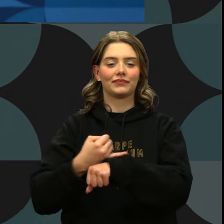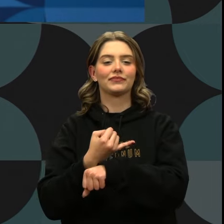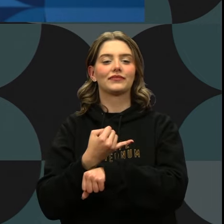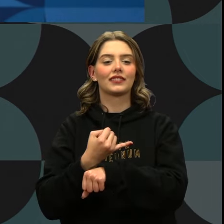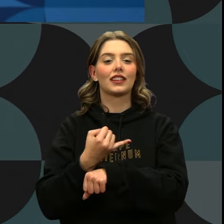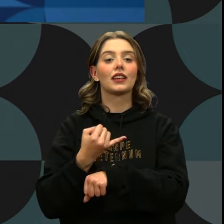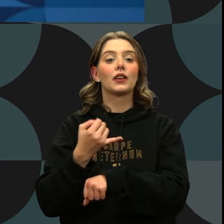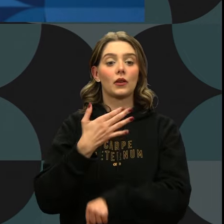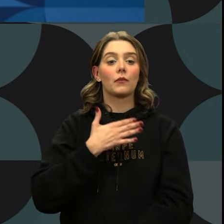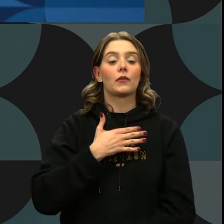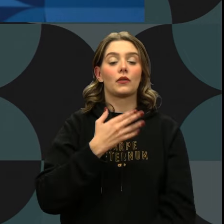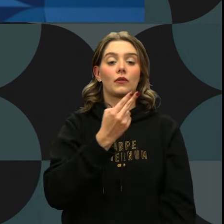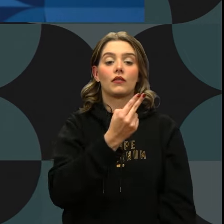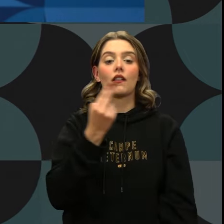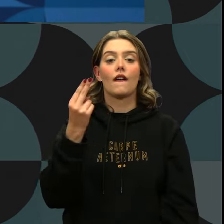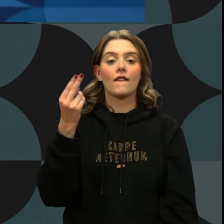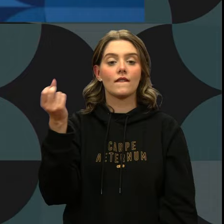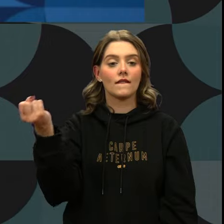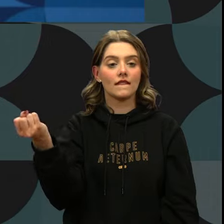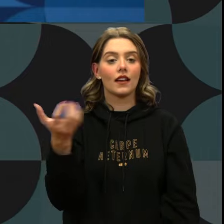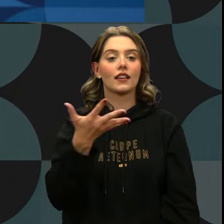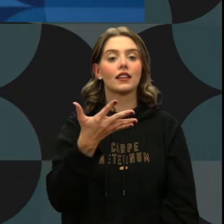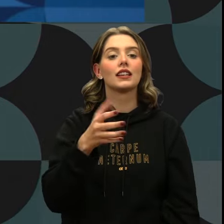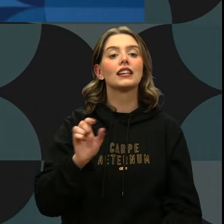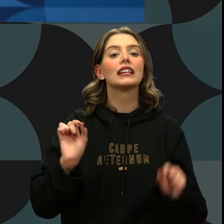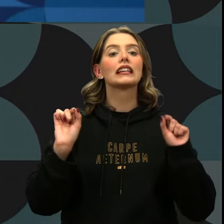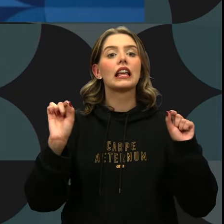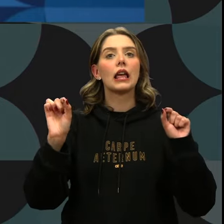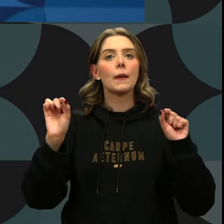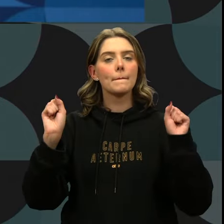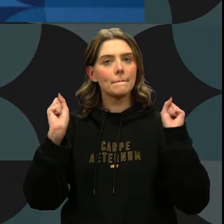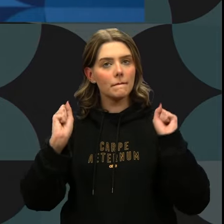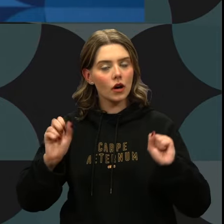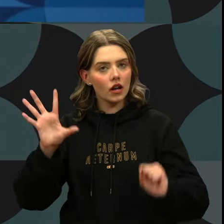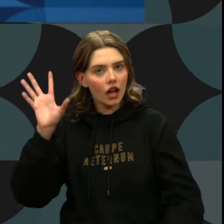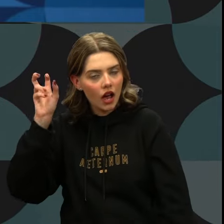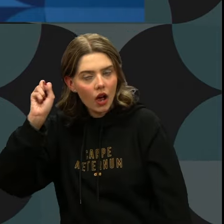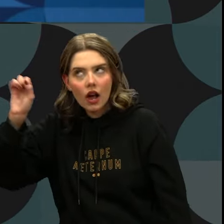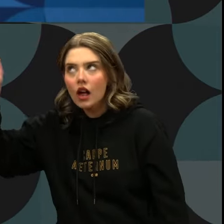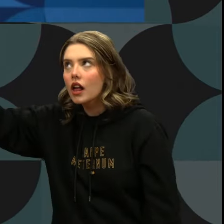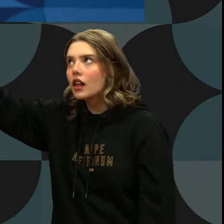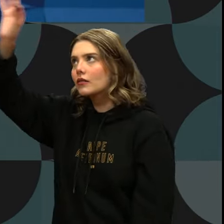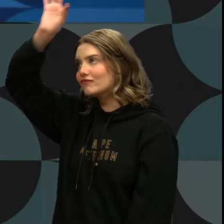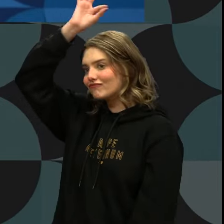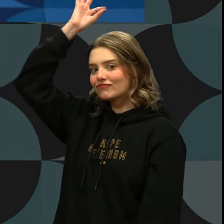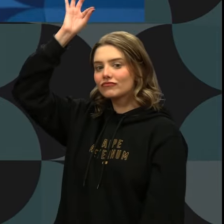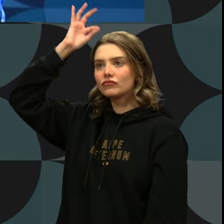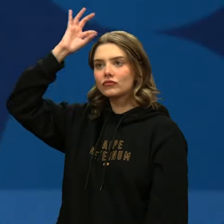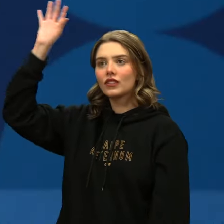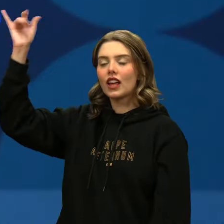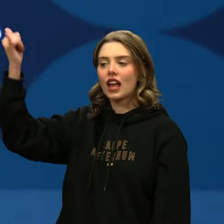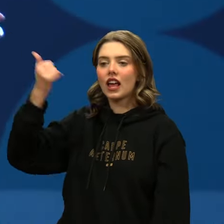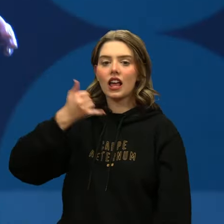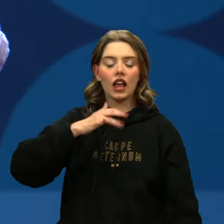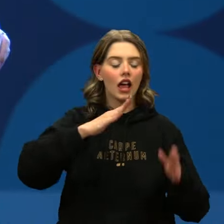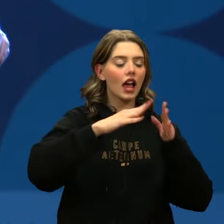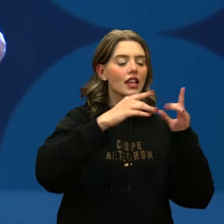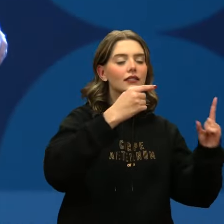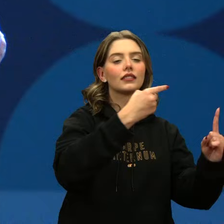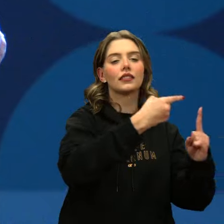meu novo nome. Quem tem ouvidos, ouça o que o Espírito diz às igrejas. Senhor